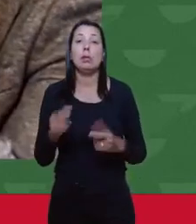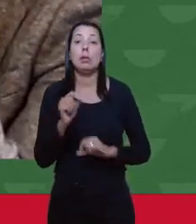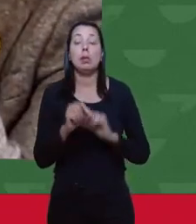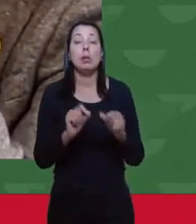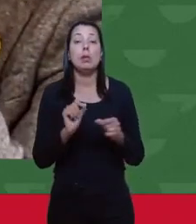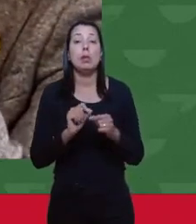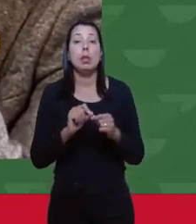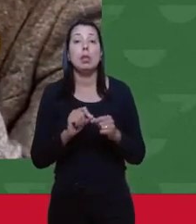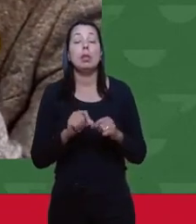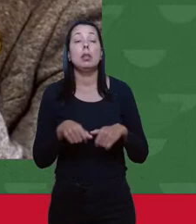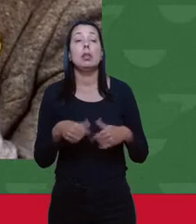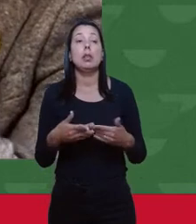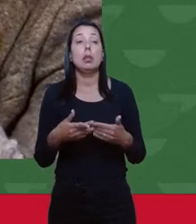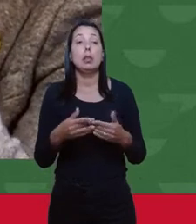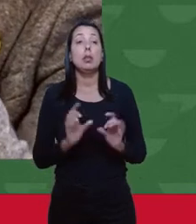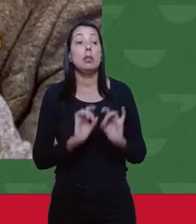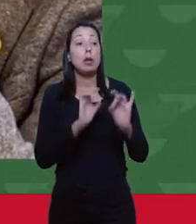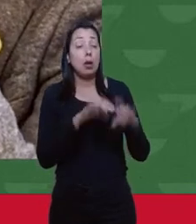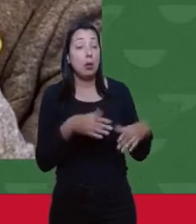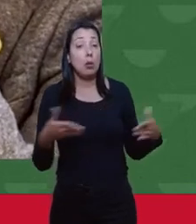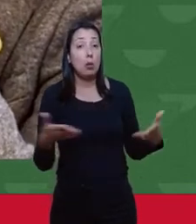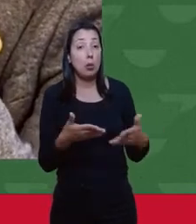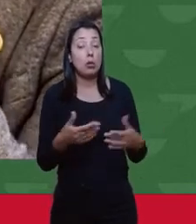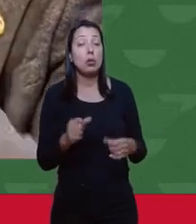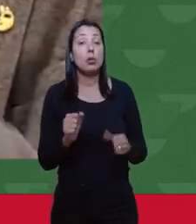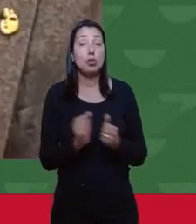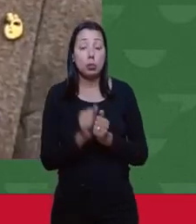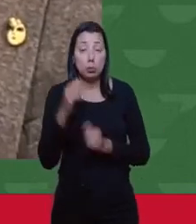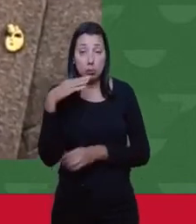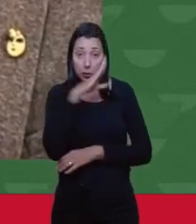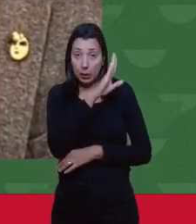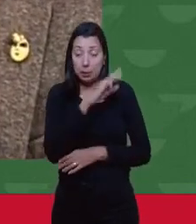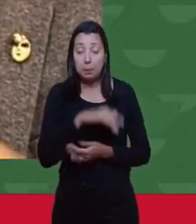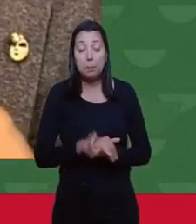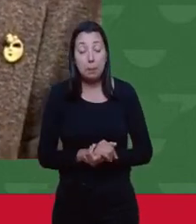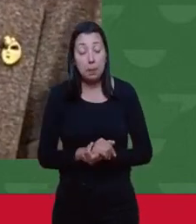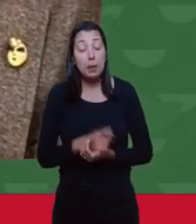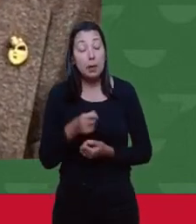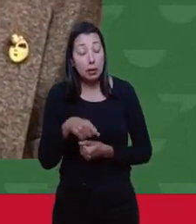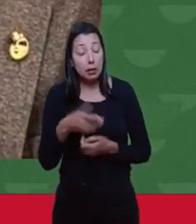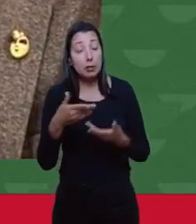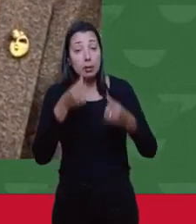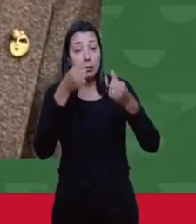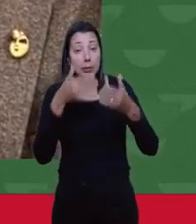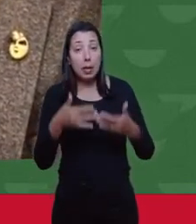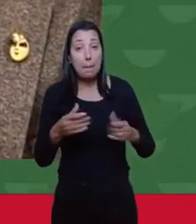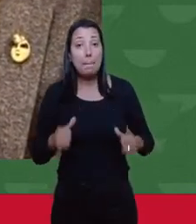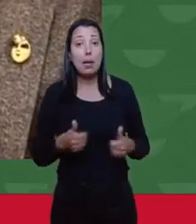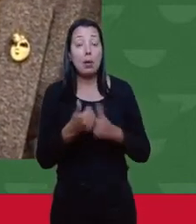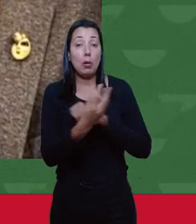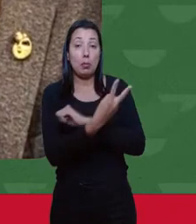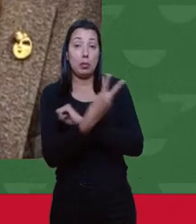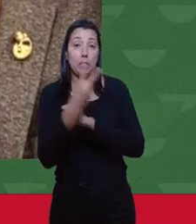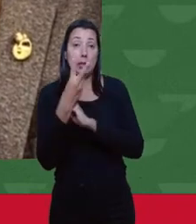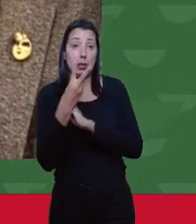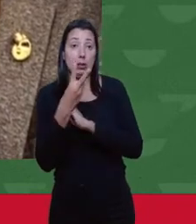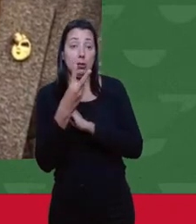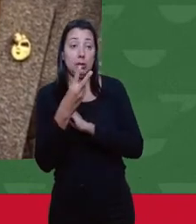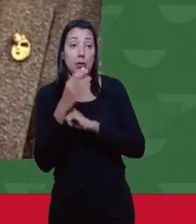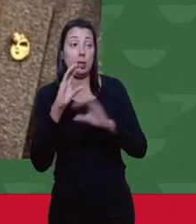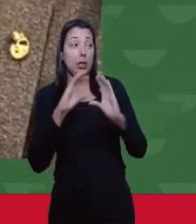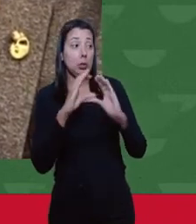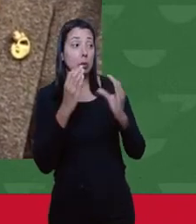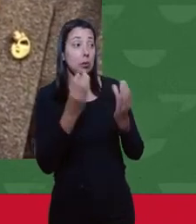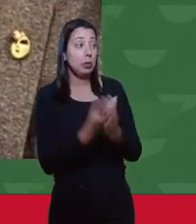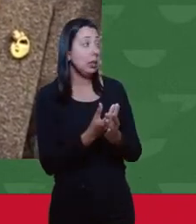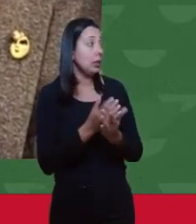Brasil vive esse desastre hoje, né, com o Bolsonaro. Bom, especificamente, a melhor forma de proteger as